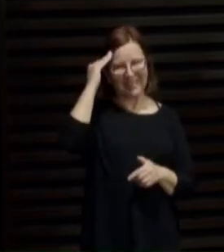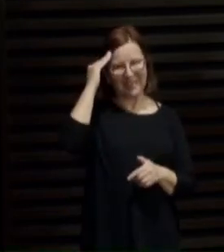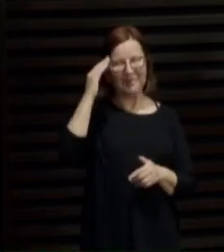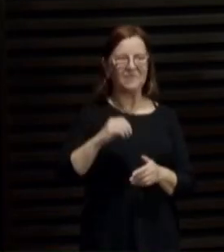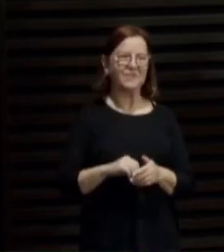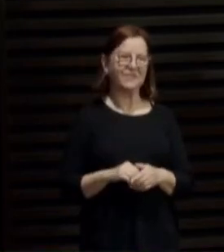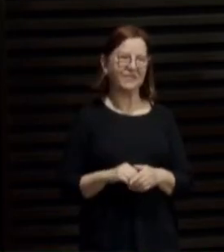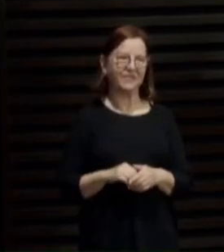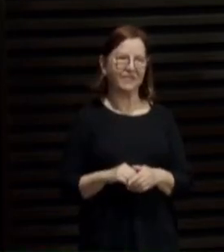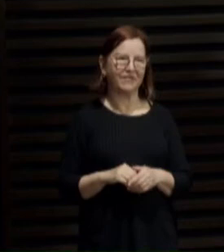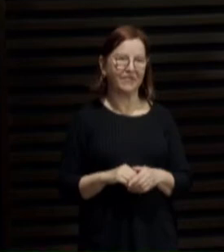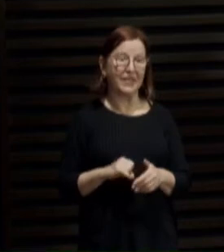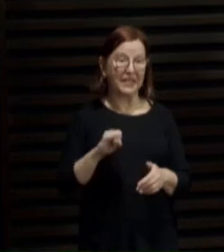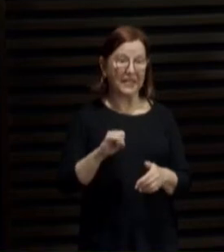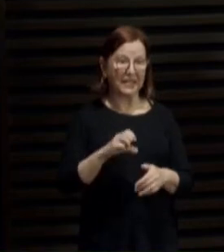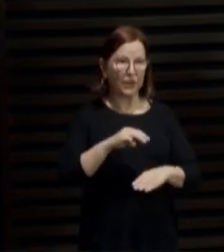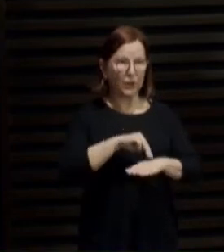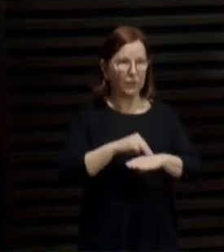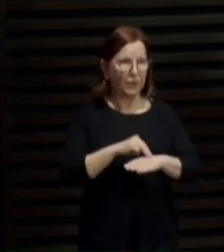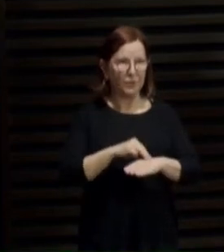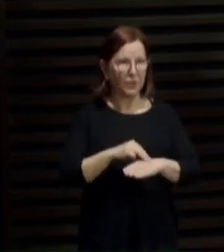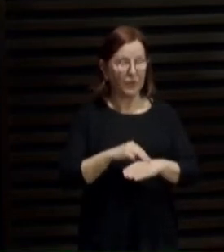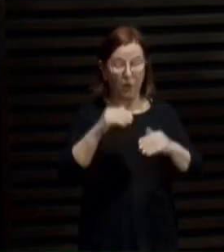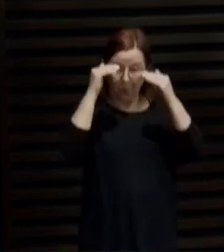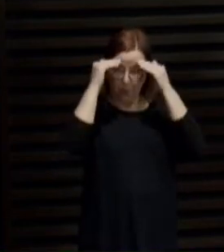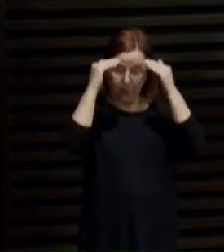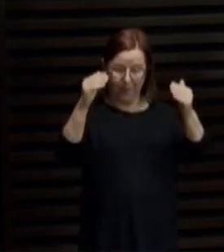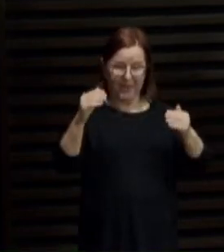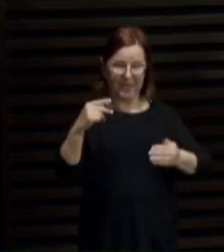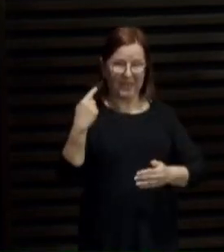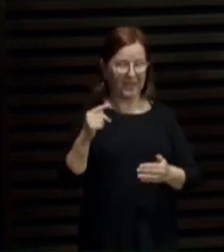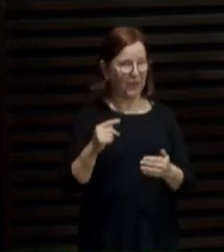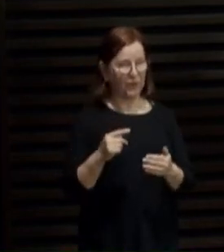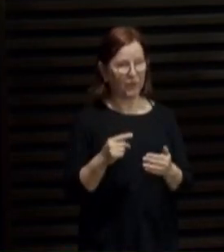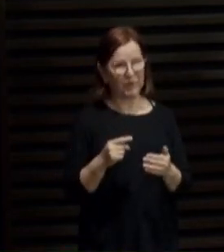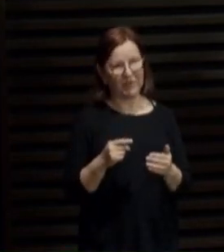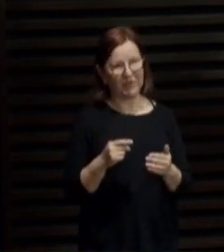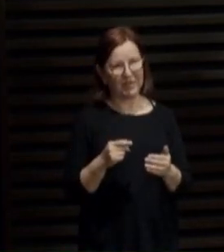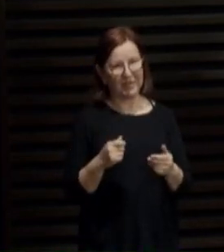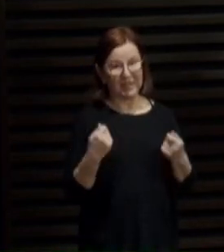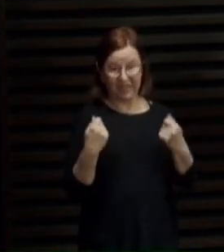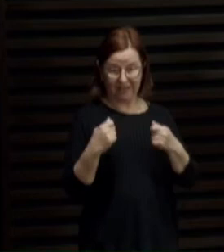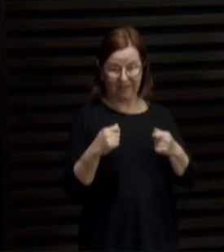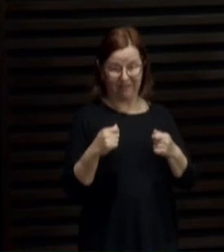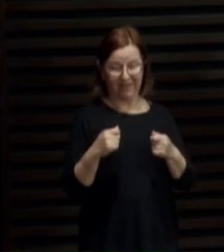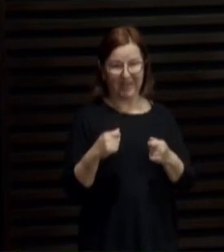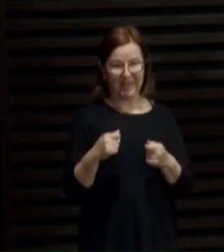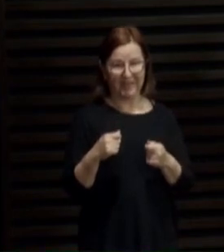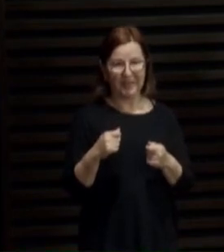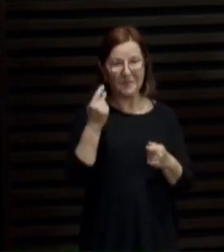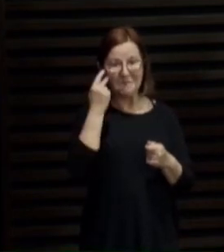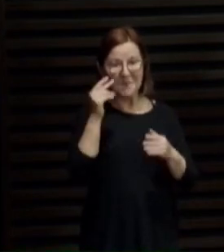Quando os membros não cumprem os seus deveres para com a igreja, essa tem as condições de exercer